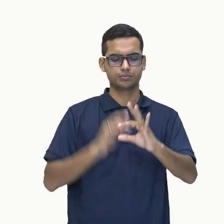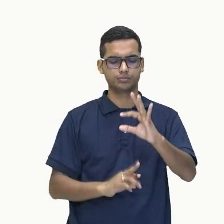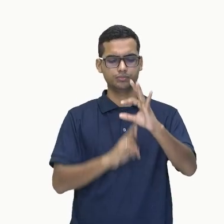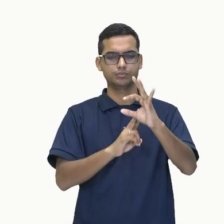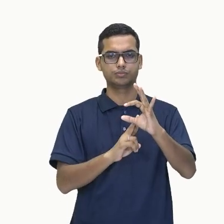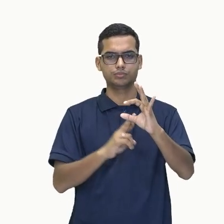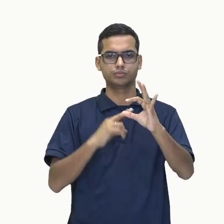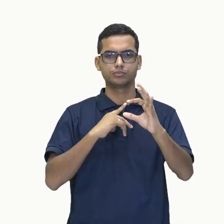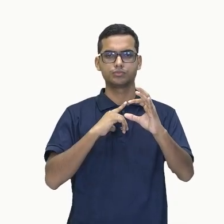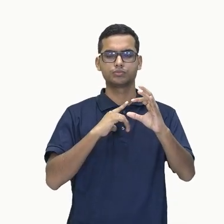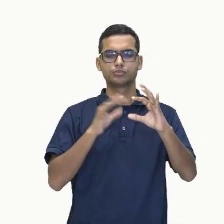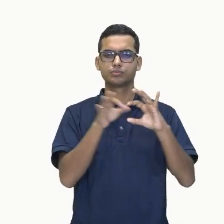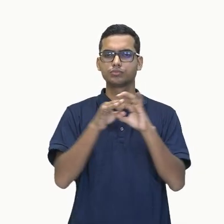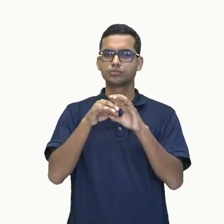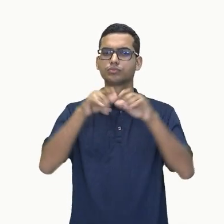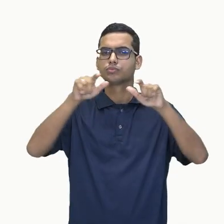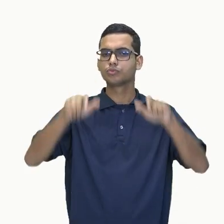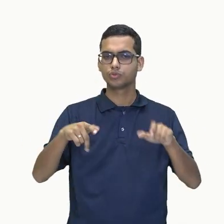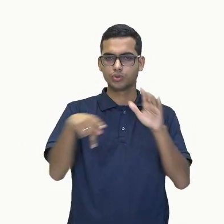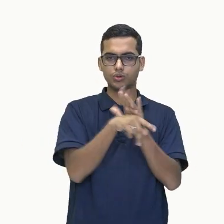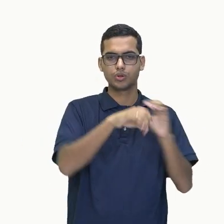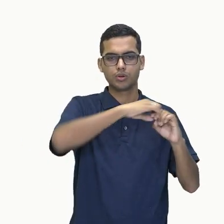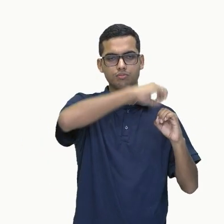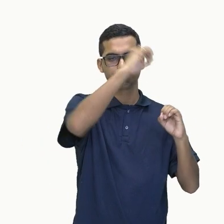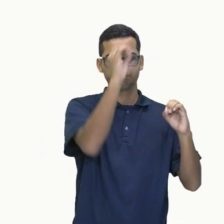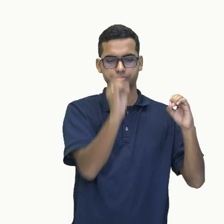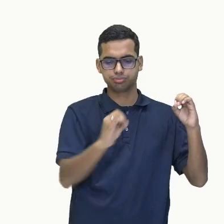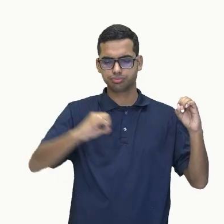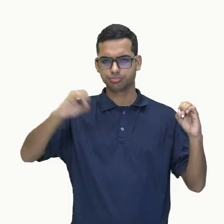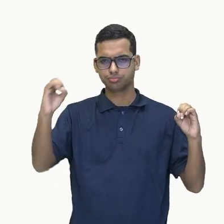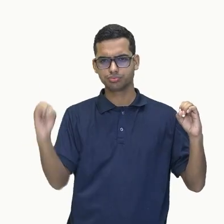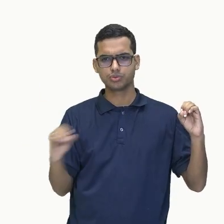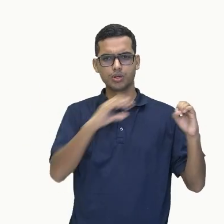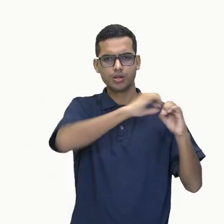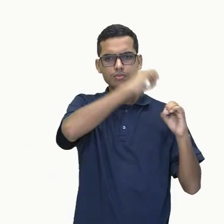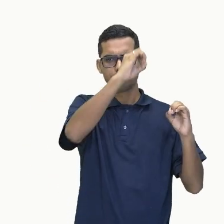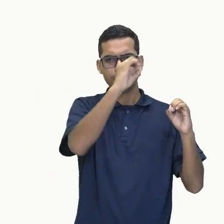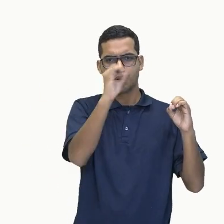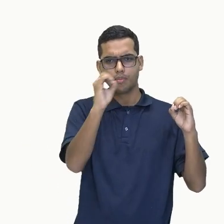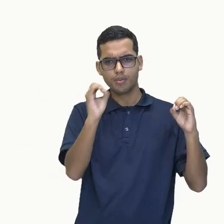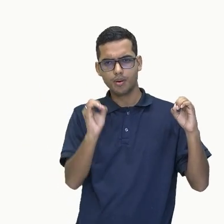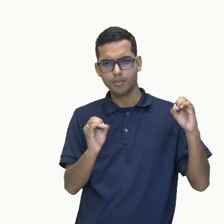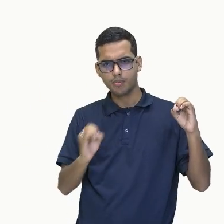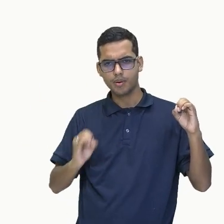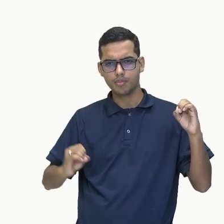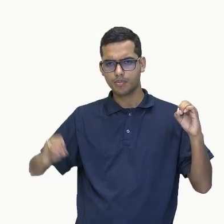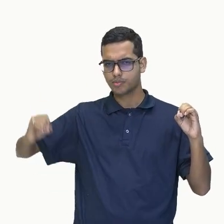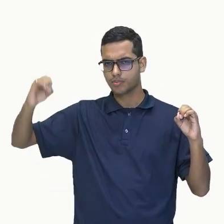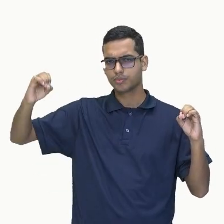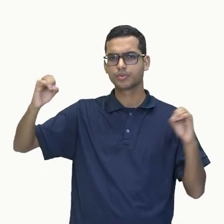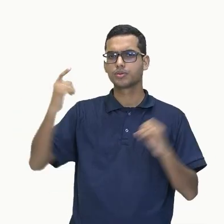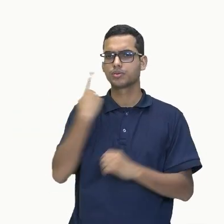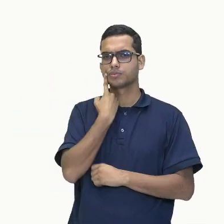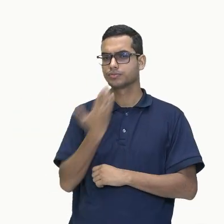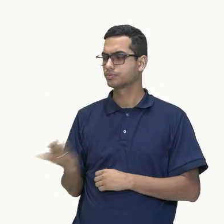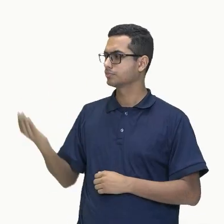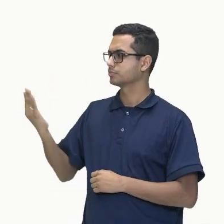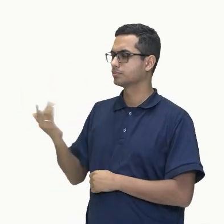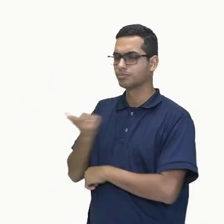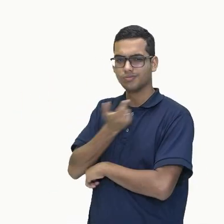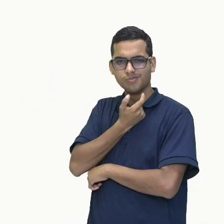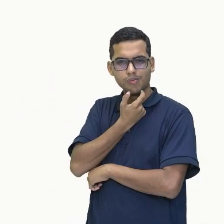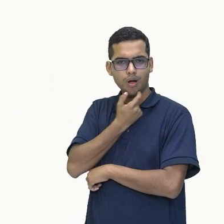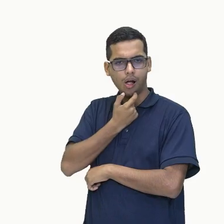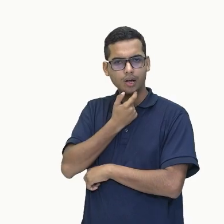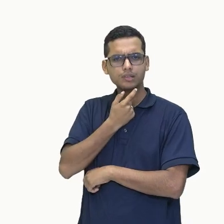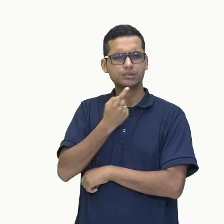Olha aí, ó. Todos se juntando aqui, tá? Claro, essa sigla, aqui ela tá em inglês, tá? Mas você consegue reconhecer alguns,